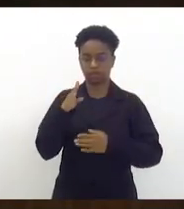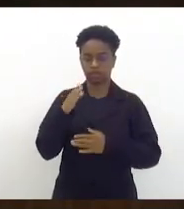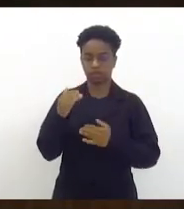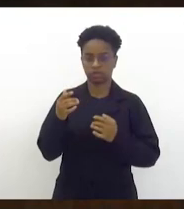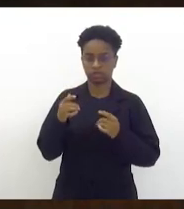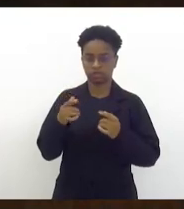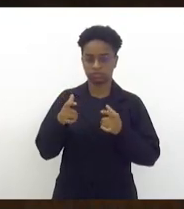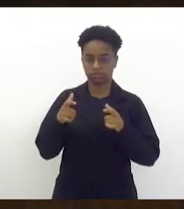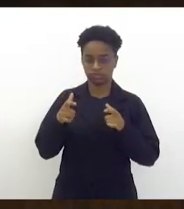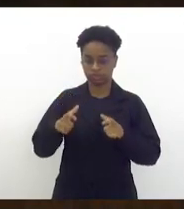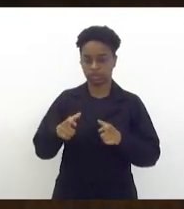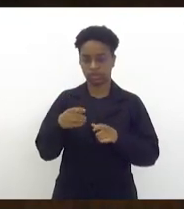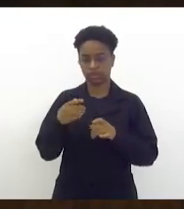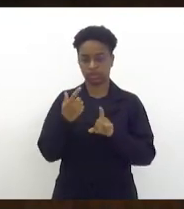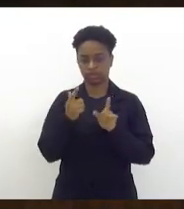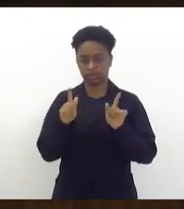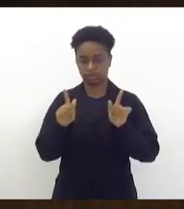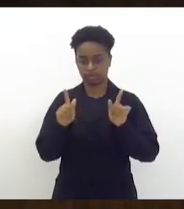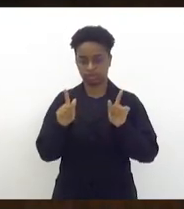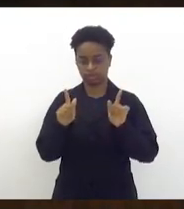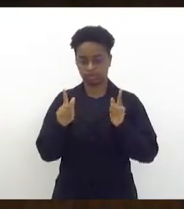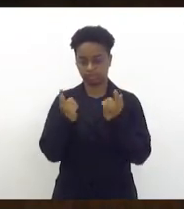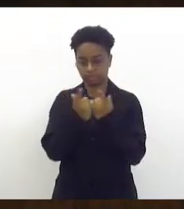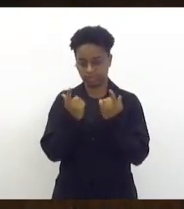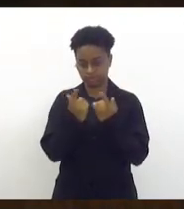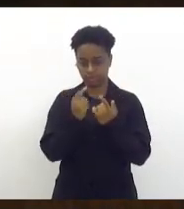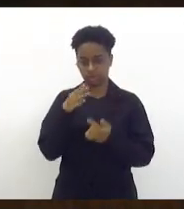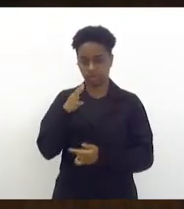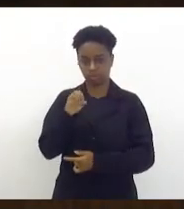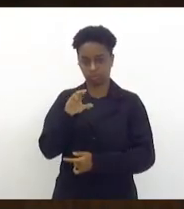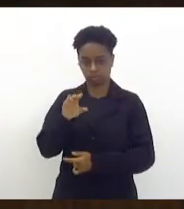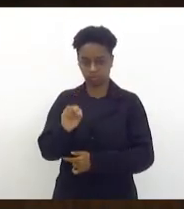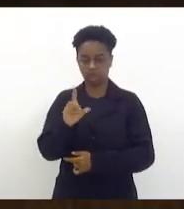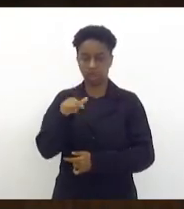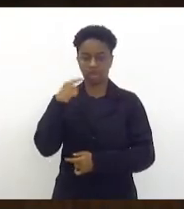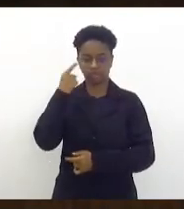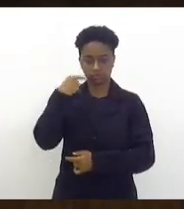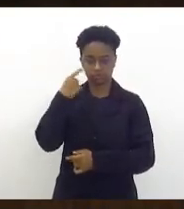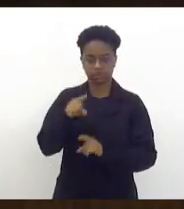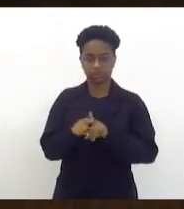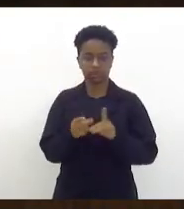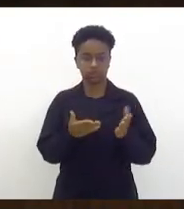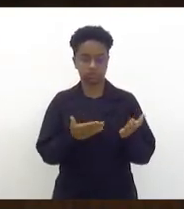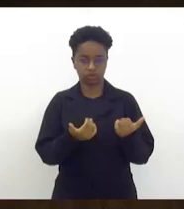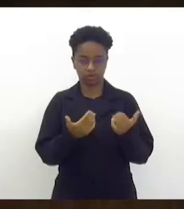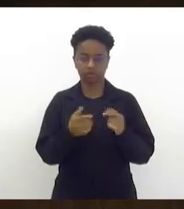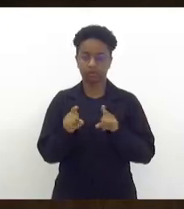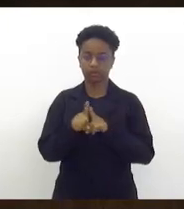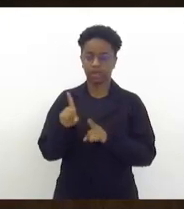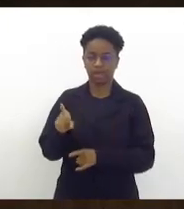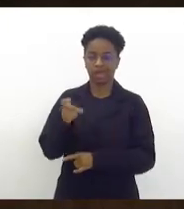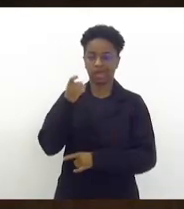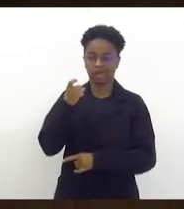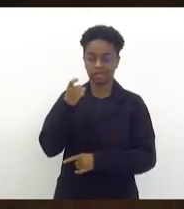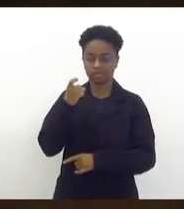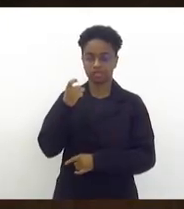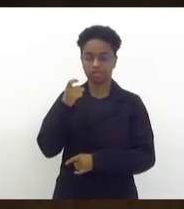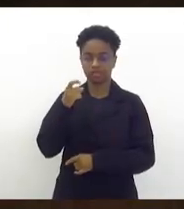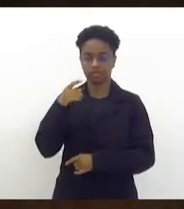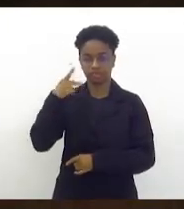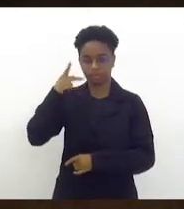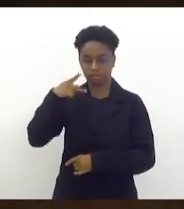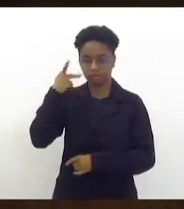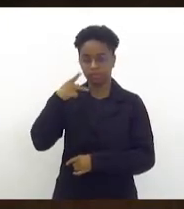Lourenço, que além de um advogado, também é um jovem, foi parlamentar juvenil aqui nesta